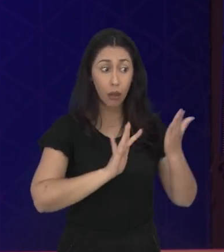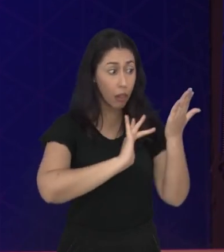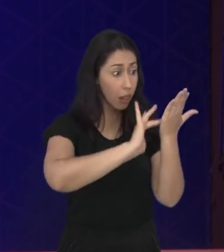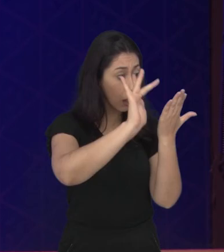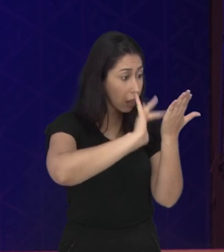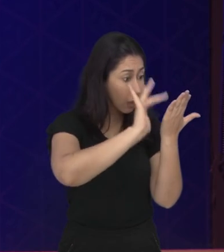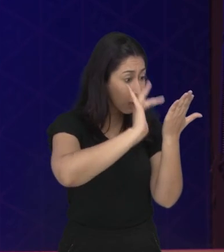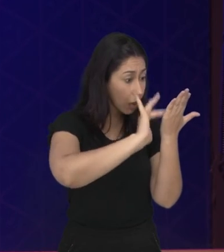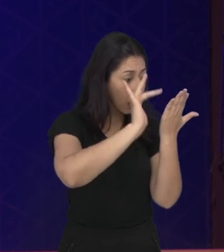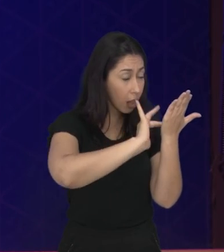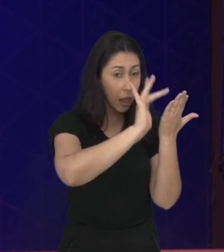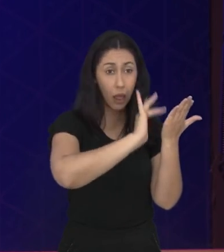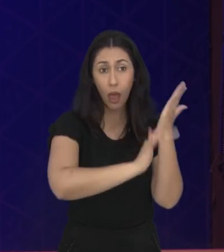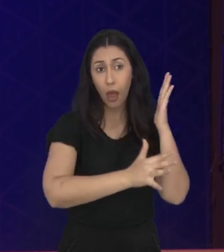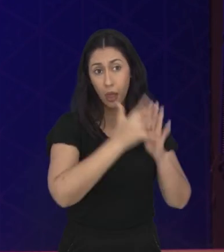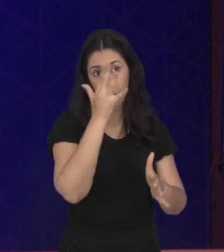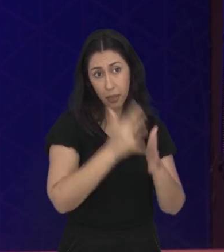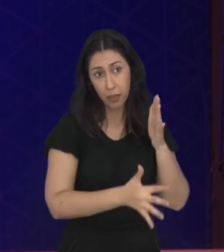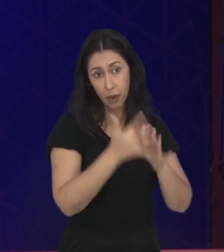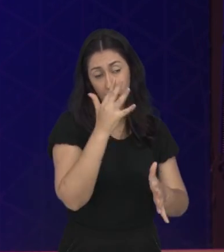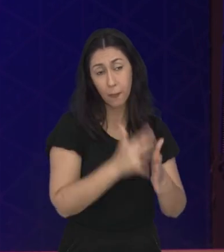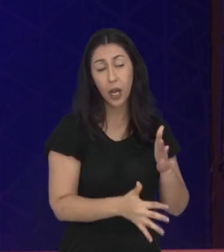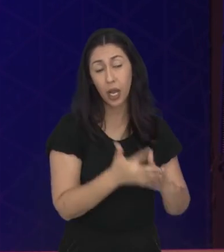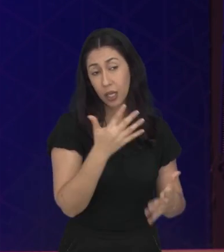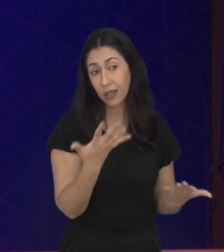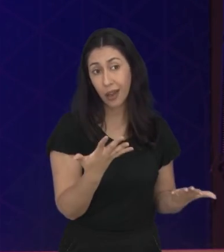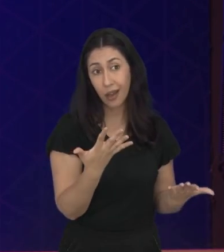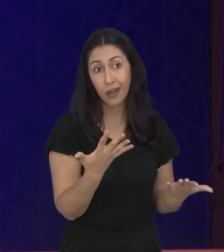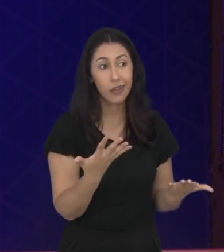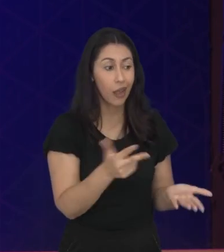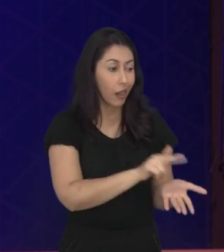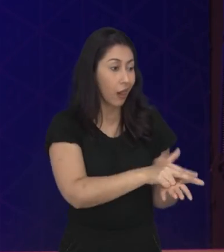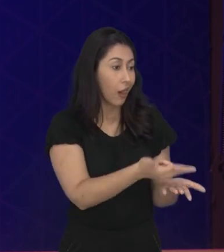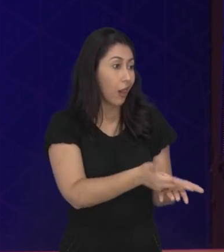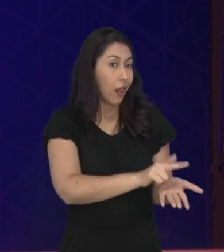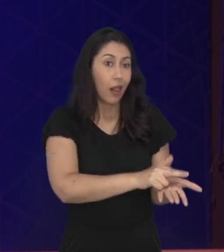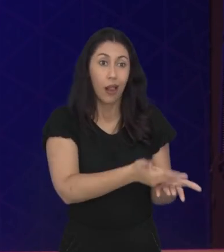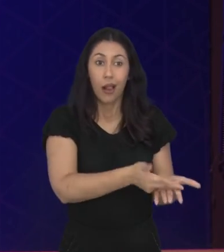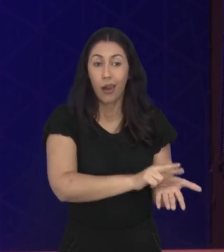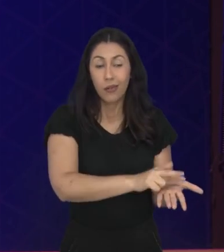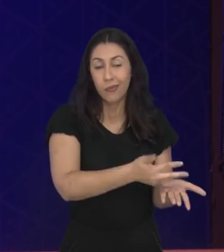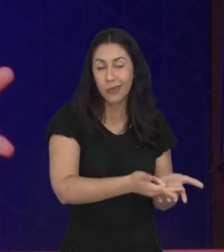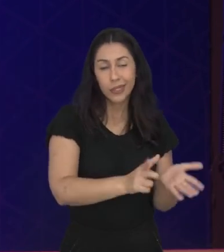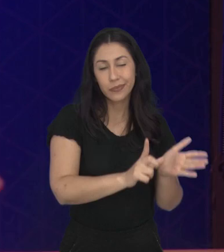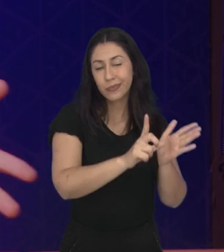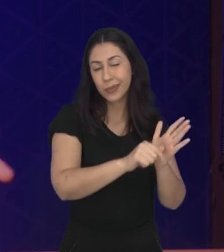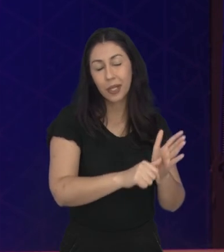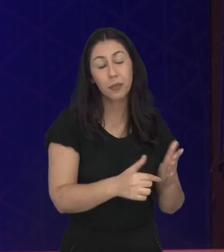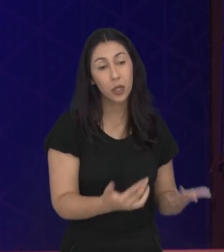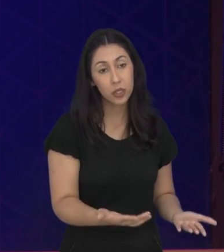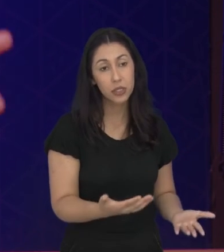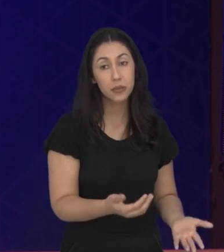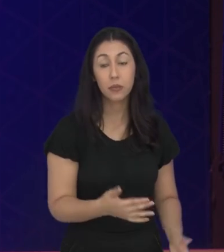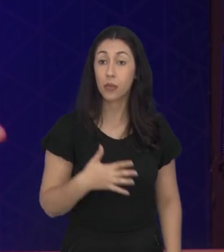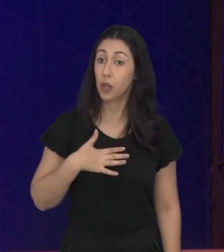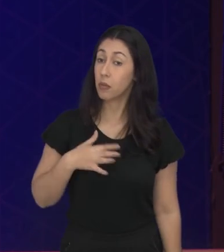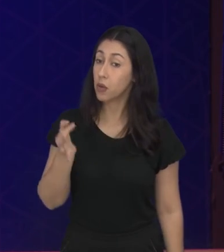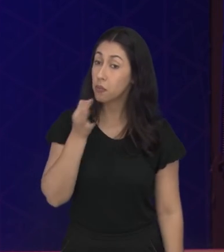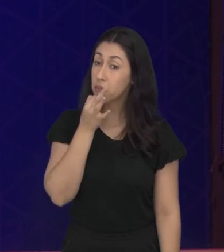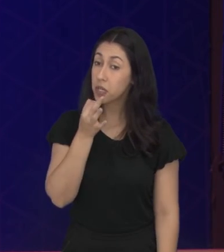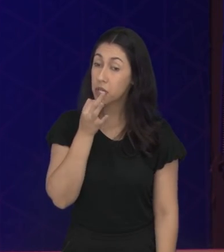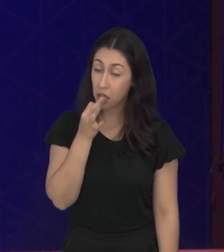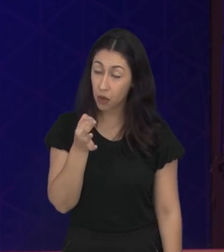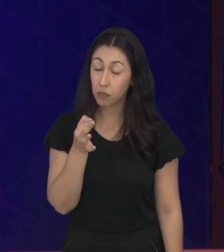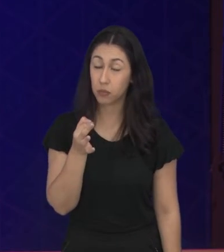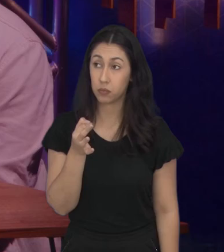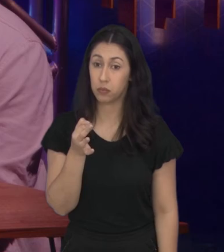cedo, né? E acabam tendo insônia ou não conseguindo dormir, vão dormir tarde porque ficam usando muito os celulares. Eu acho